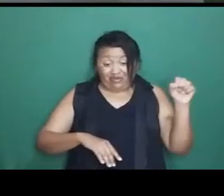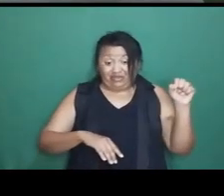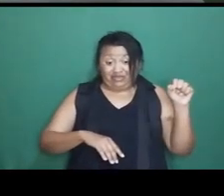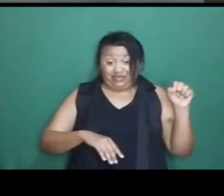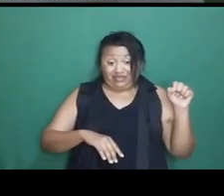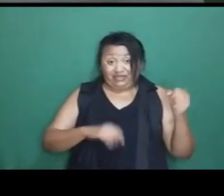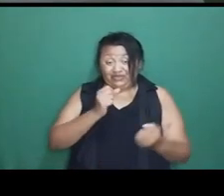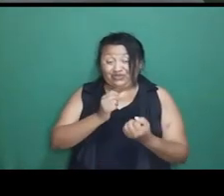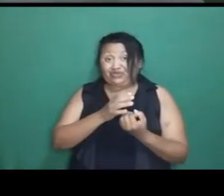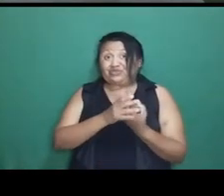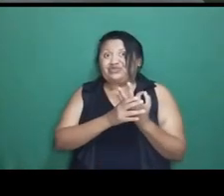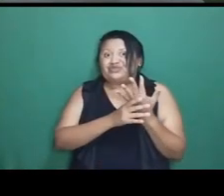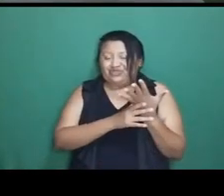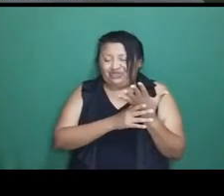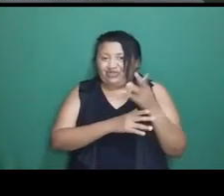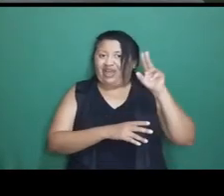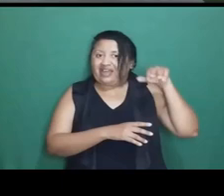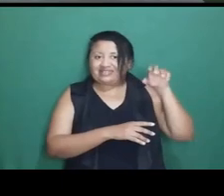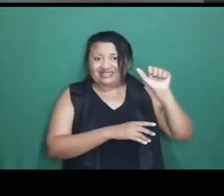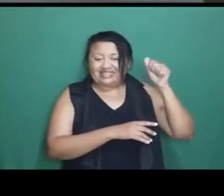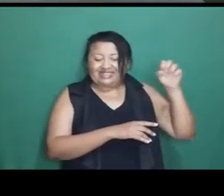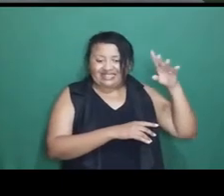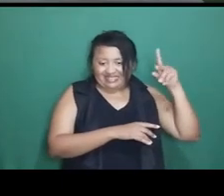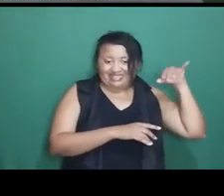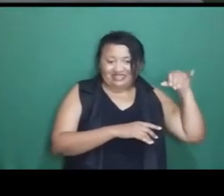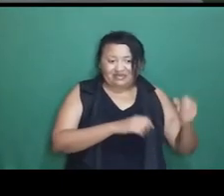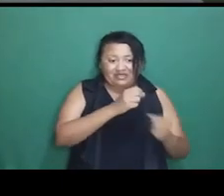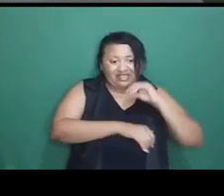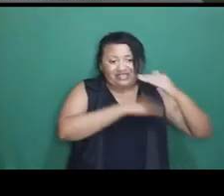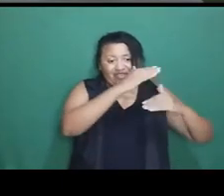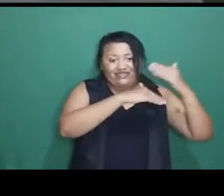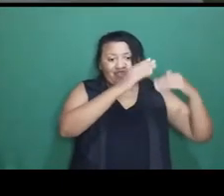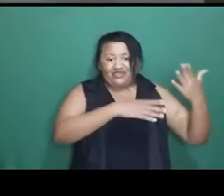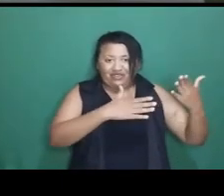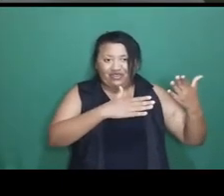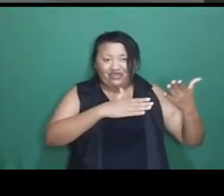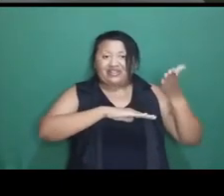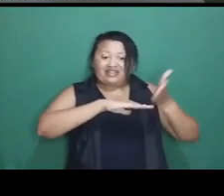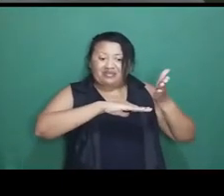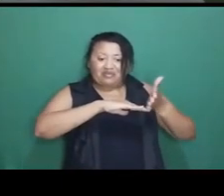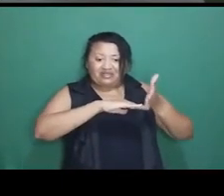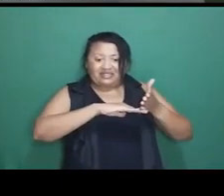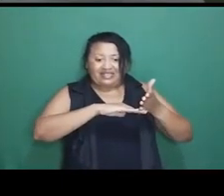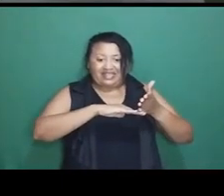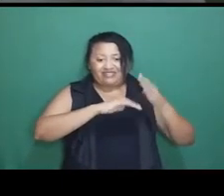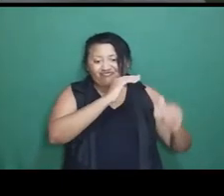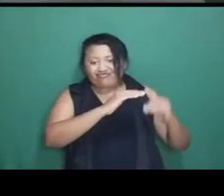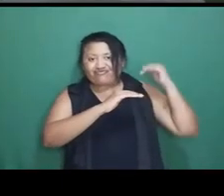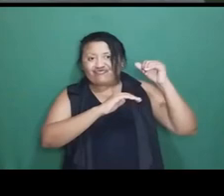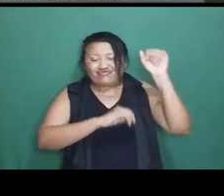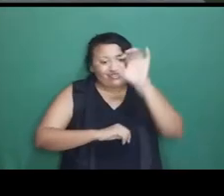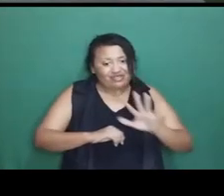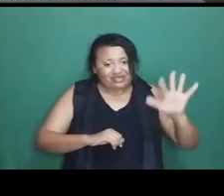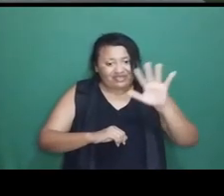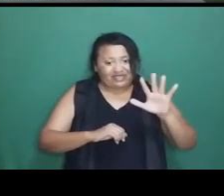e desenvolvesse na idade moderna atingindo seu auge na ilustração no século do século 18